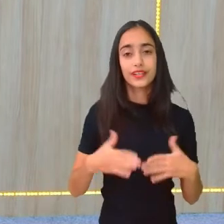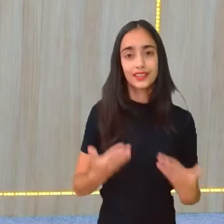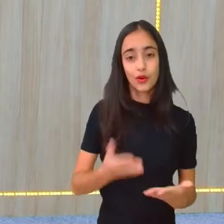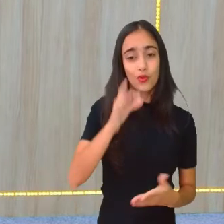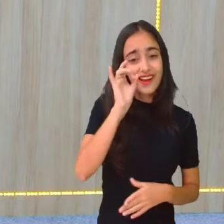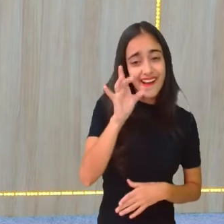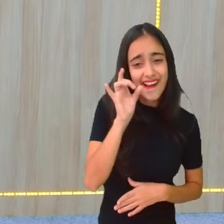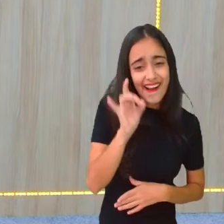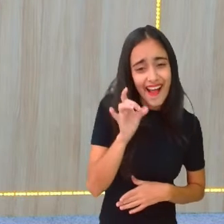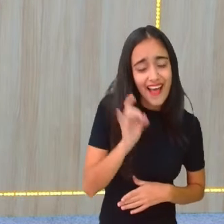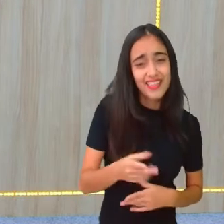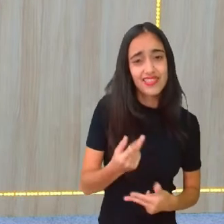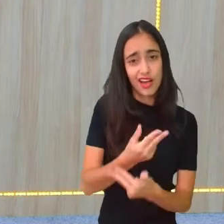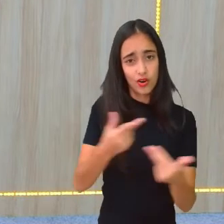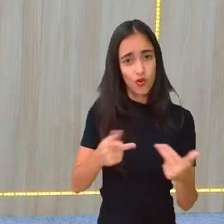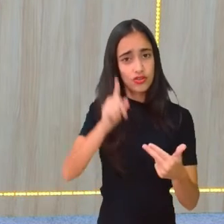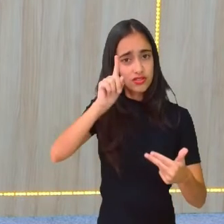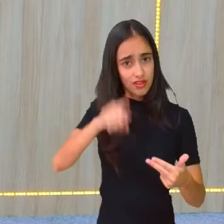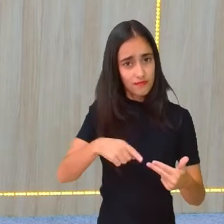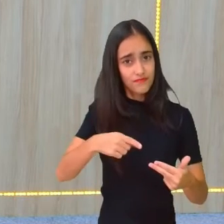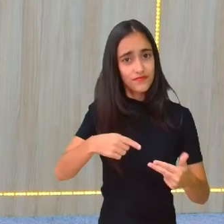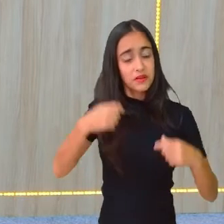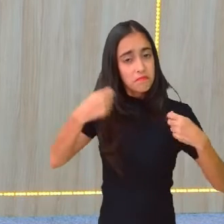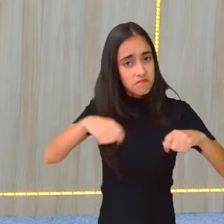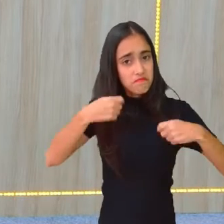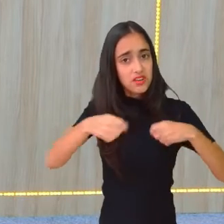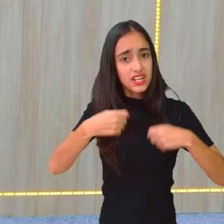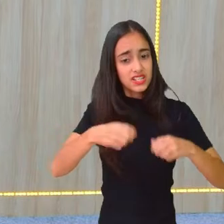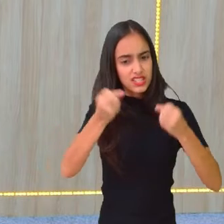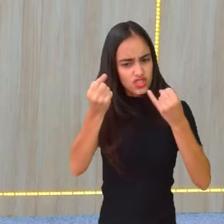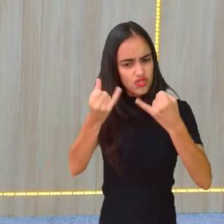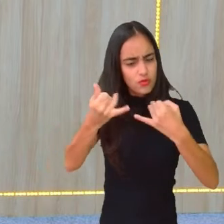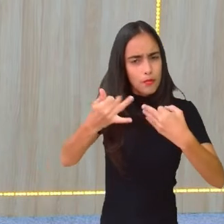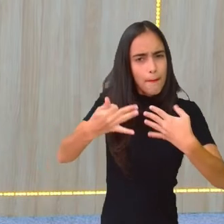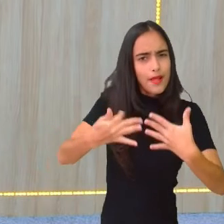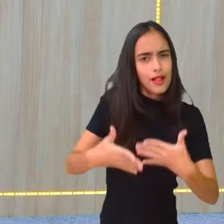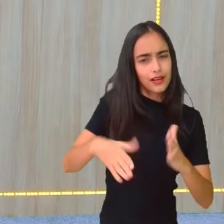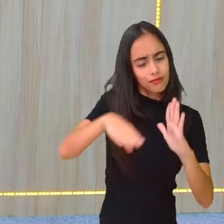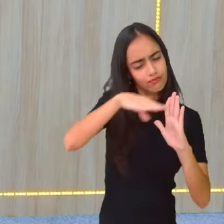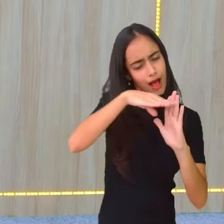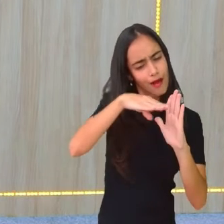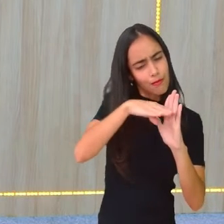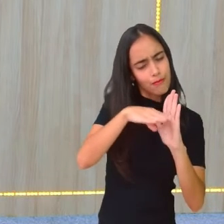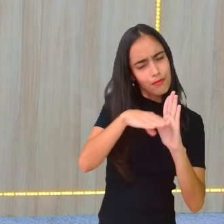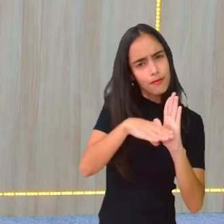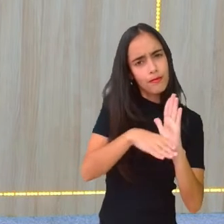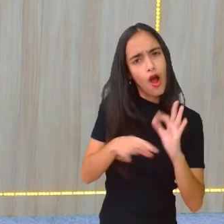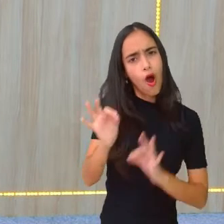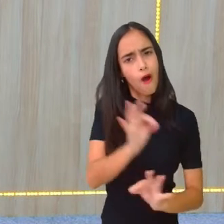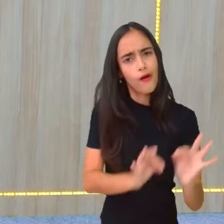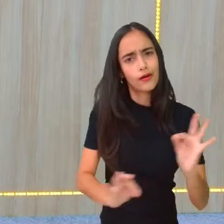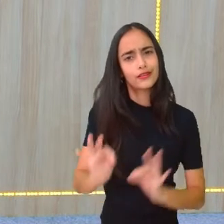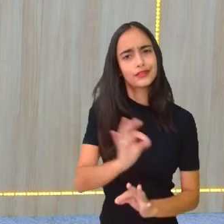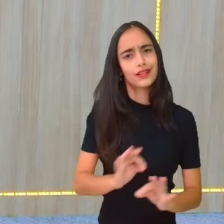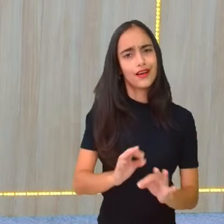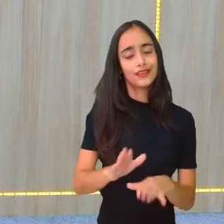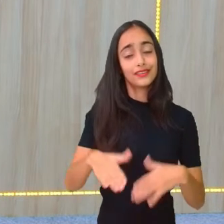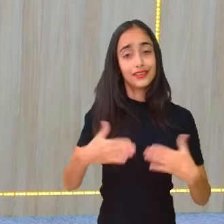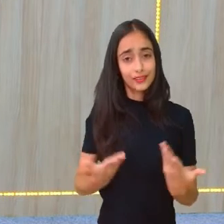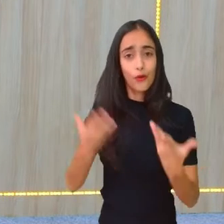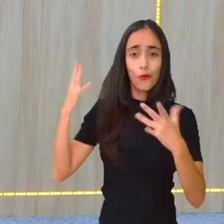dividido no meu texto, fica diluído, para que ele fique coeso, mas ainda separando as partes. Então, o resumo pode fazer com que